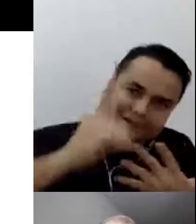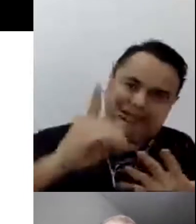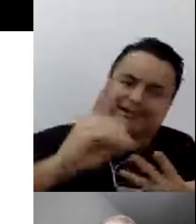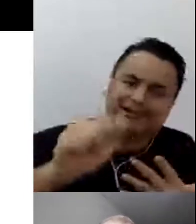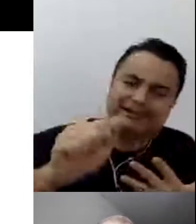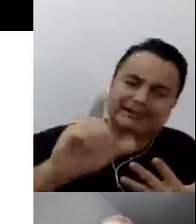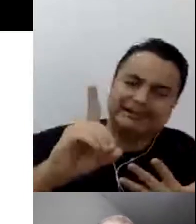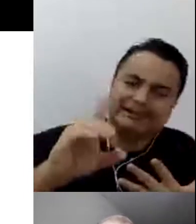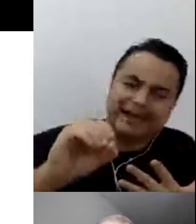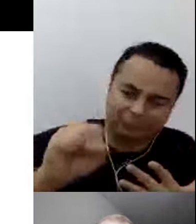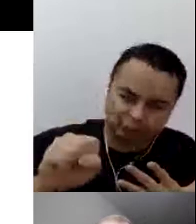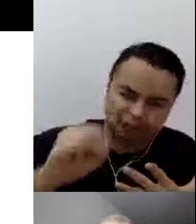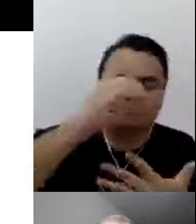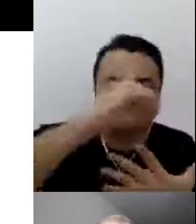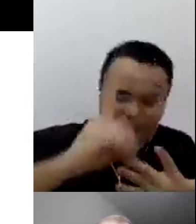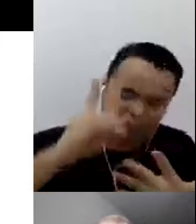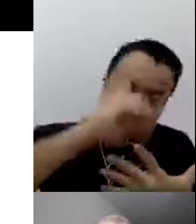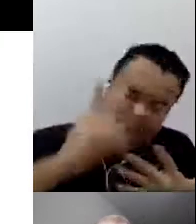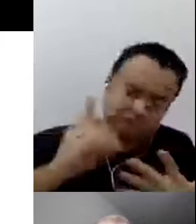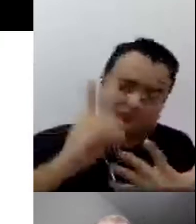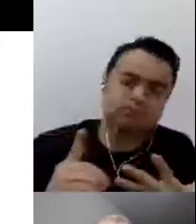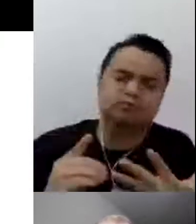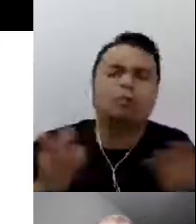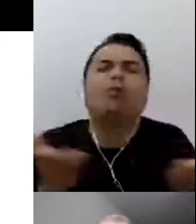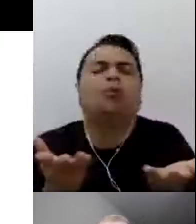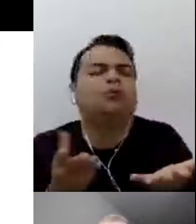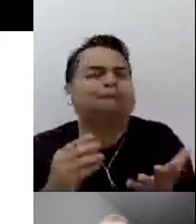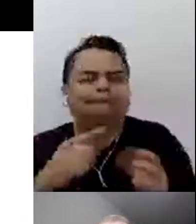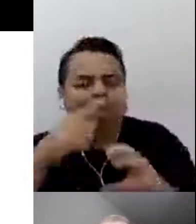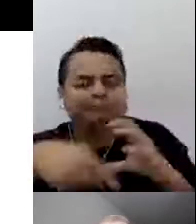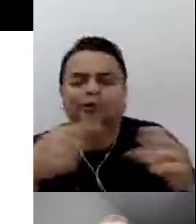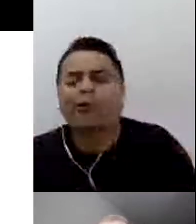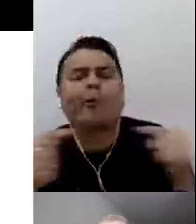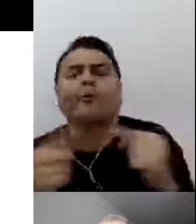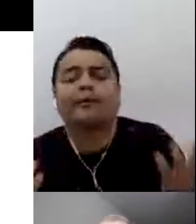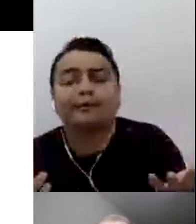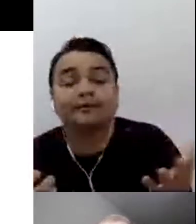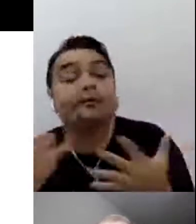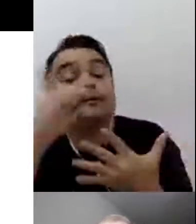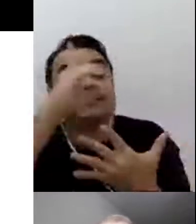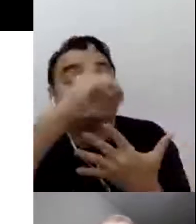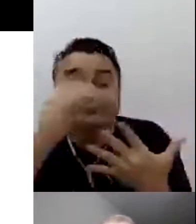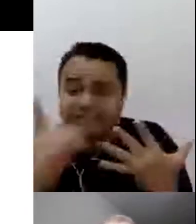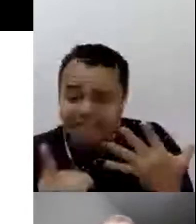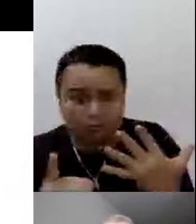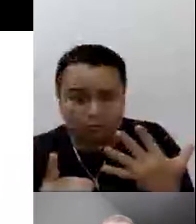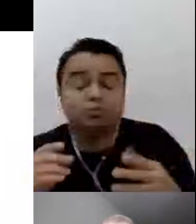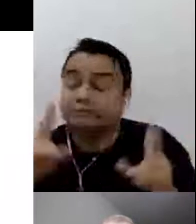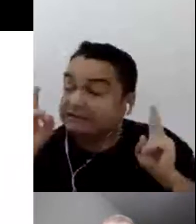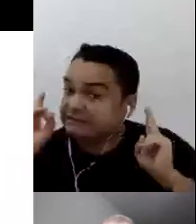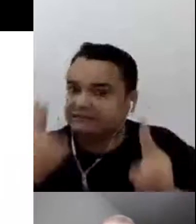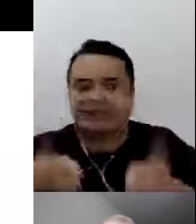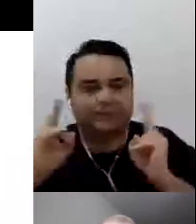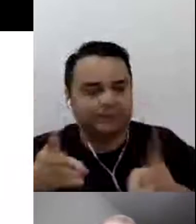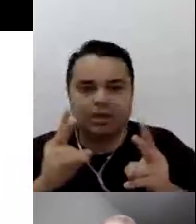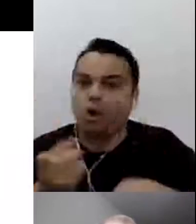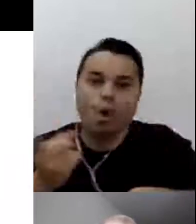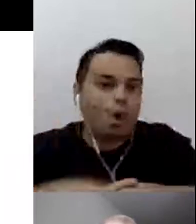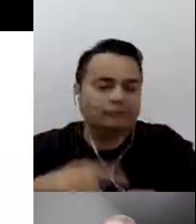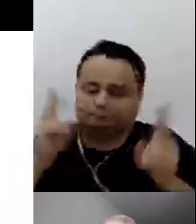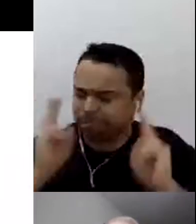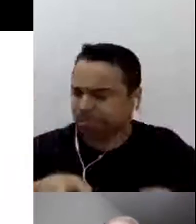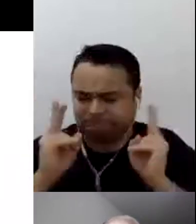dados dentro da indústria e dentro do nosso mundo de hoje? Então, dados são gerados a todo momento, eles podem ser ou